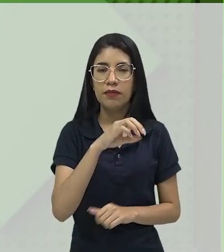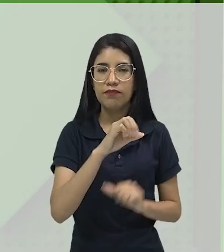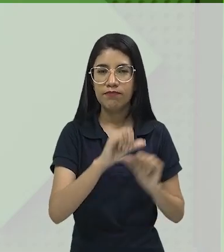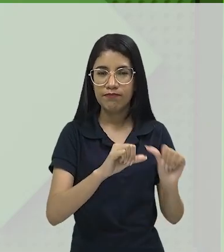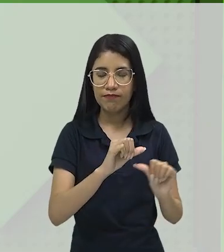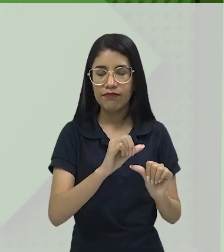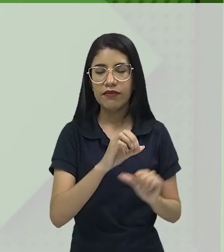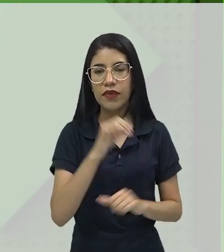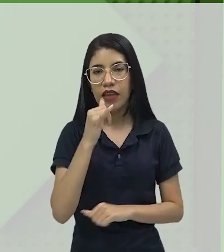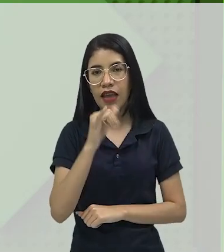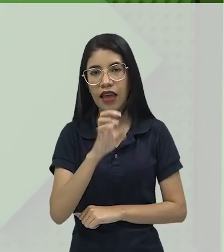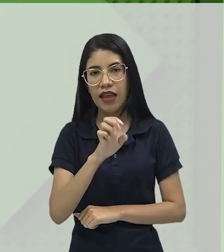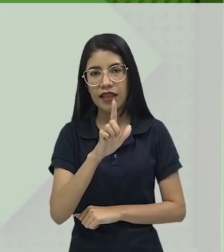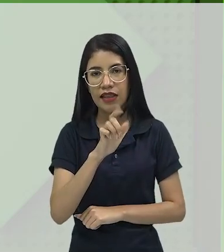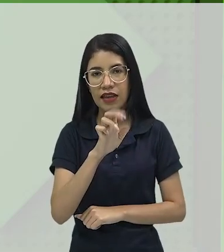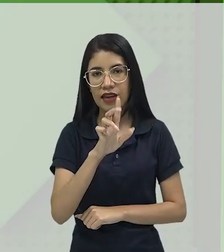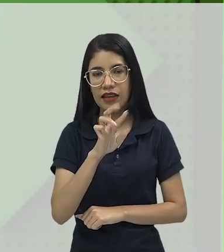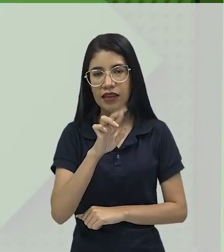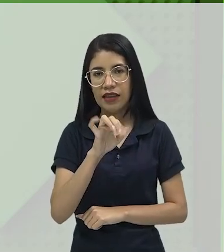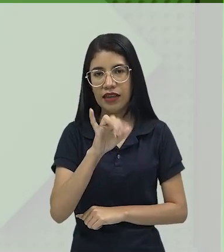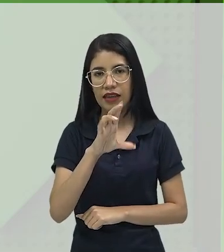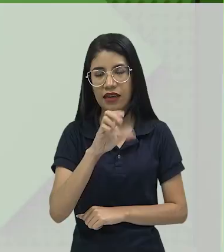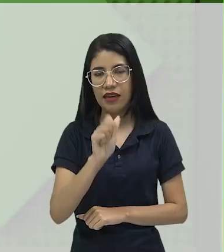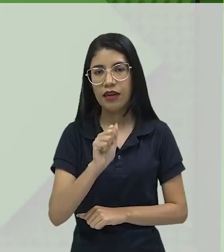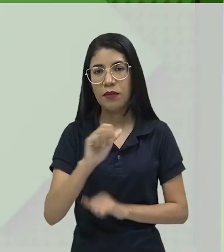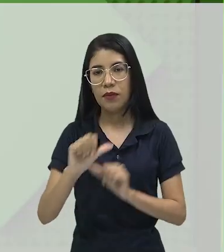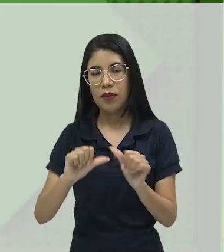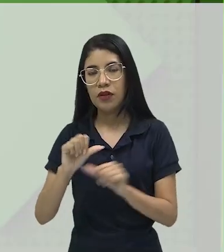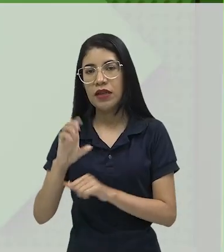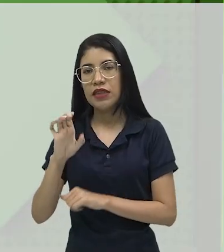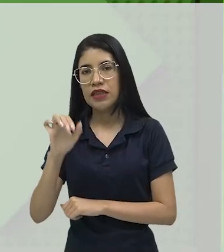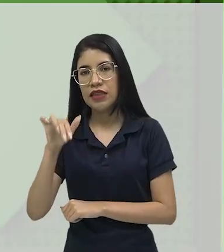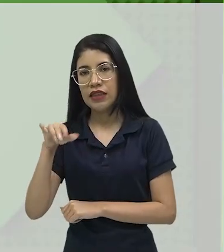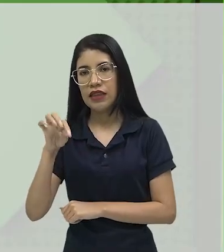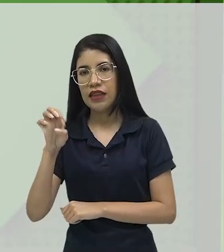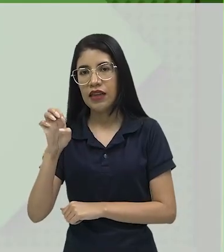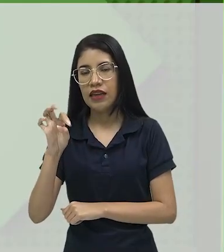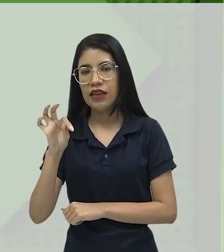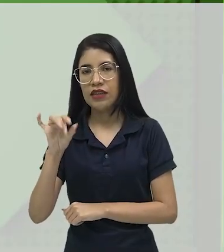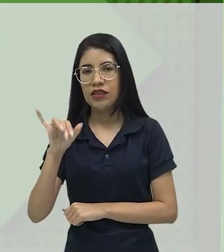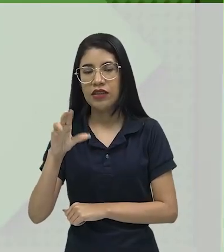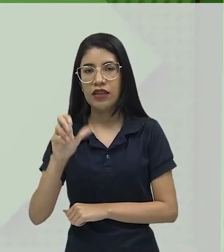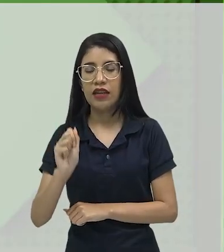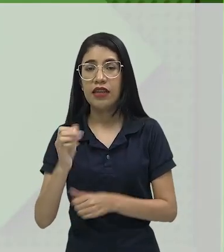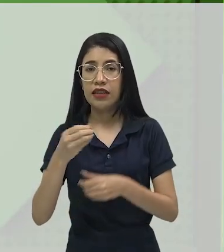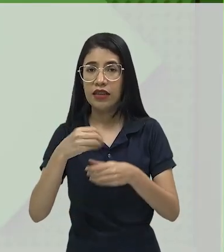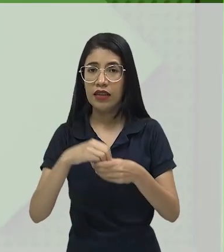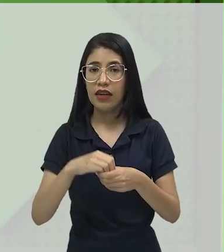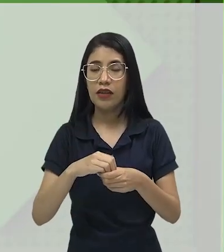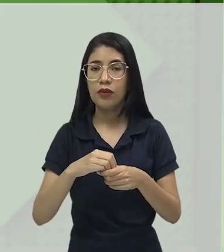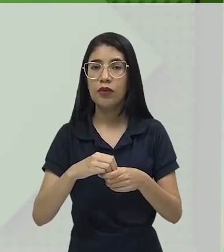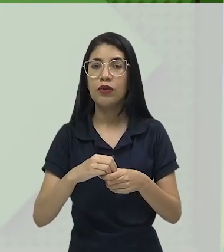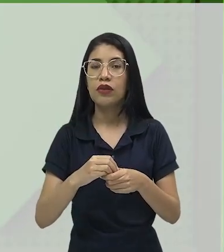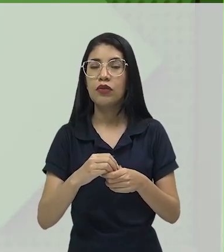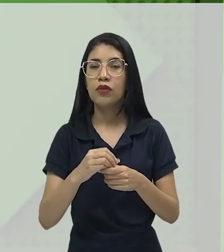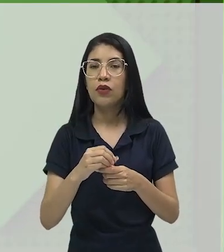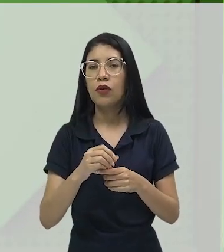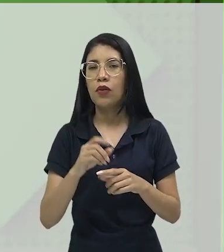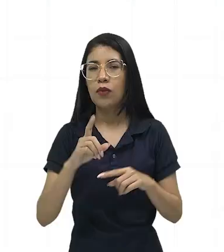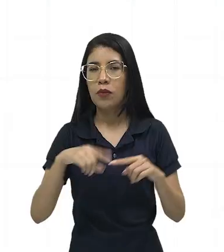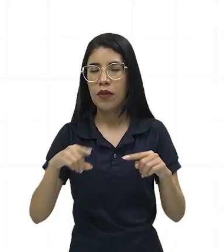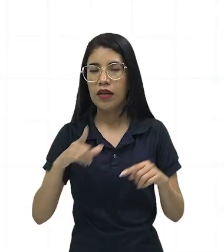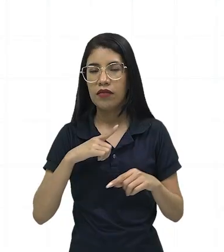a energia cinética. E quando dentro desses aparelhos existe um gás, como a gente pode retornar lá na